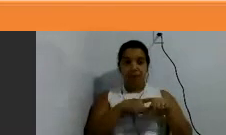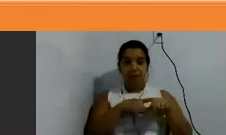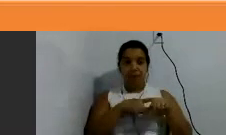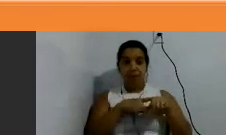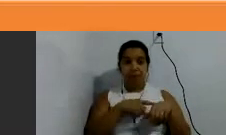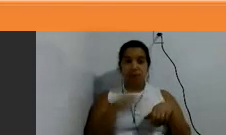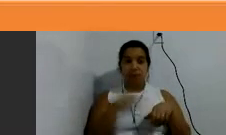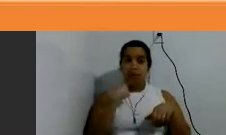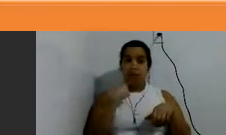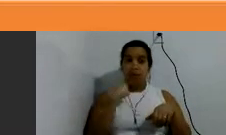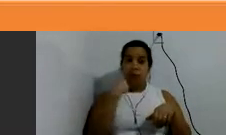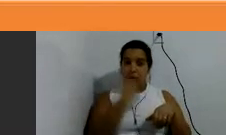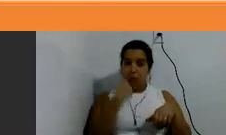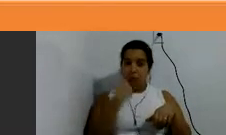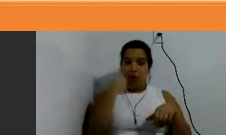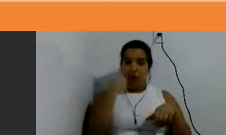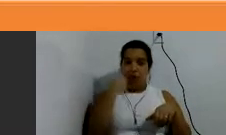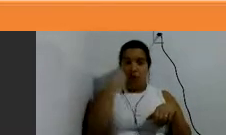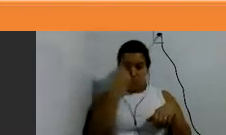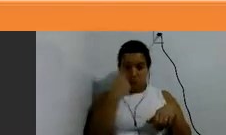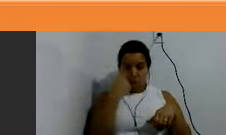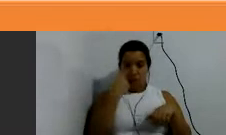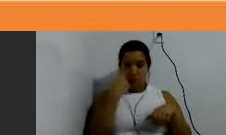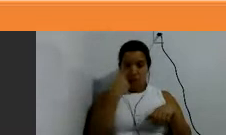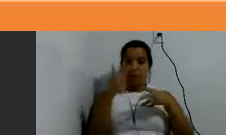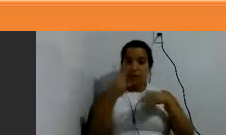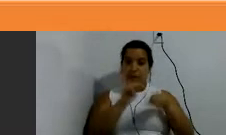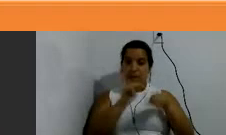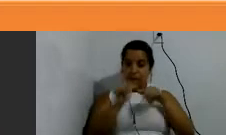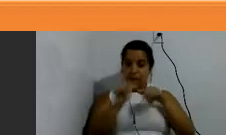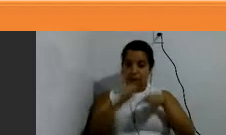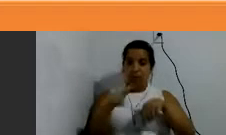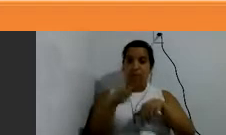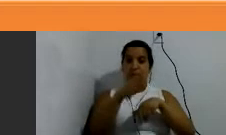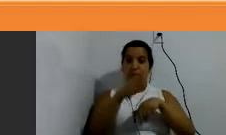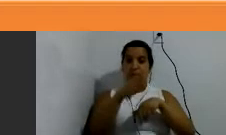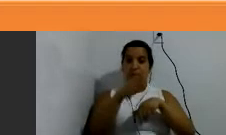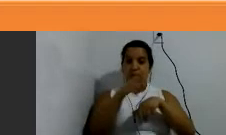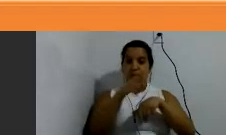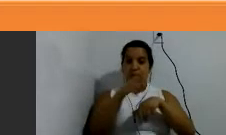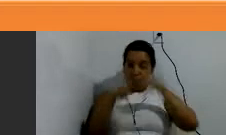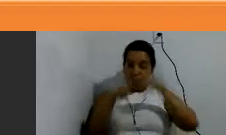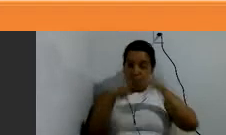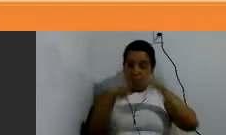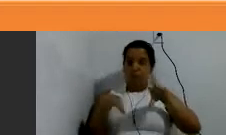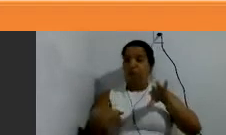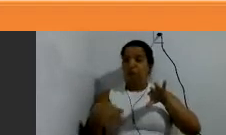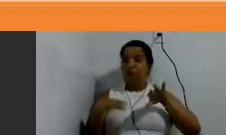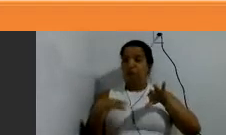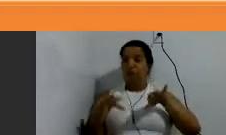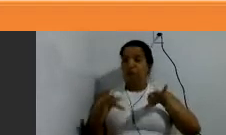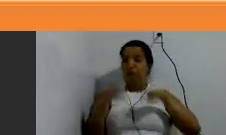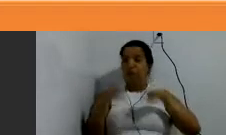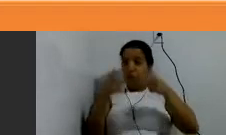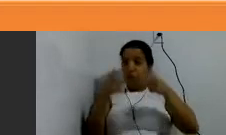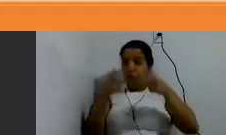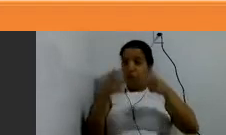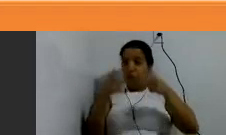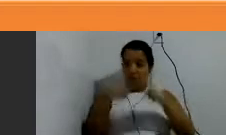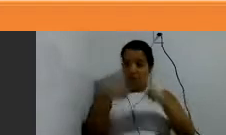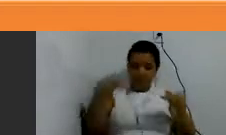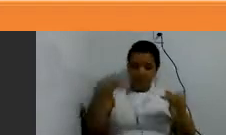oral ou ocular. É quando a gente está mexendo com uma cultura. Então, a gente tem um parasito lá naquela garrafinha, a gente